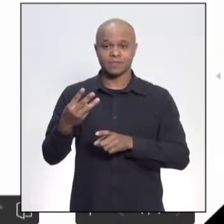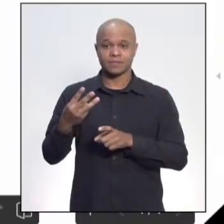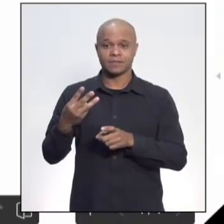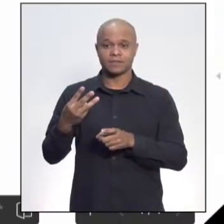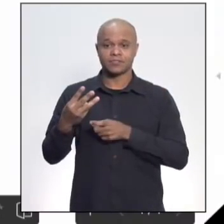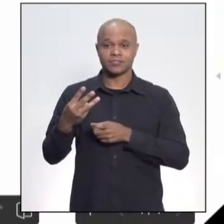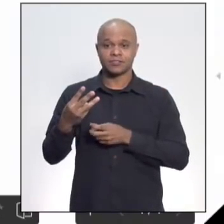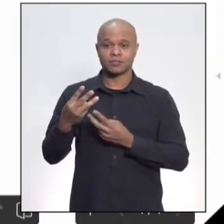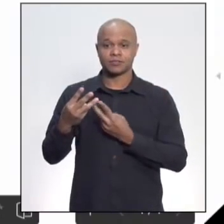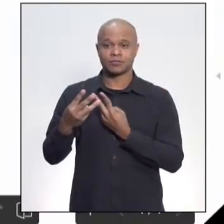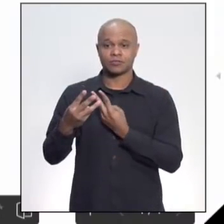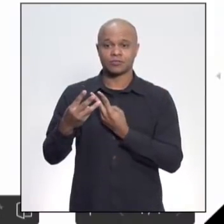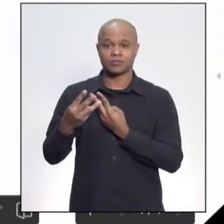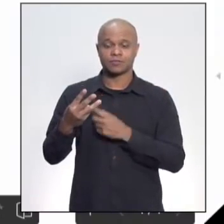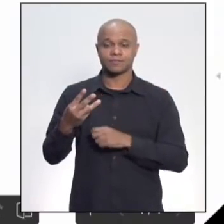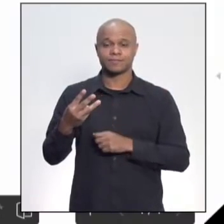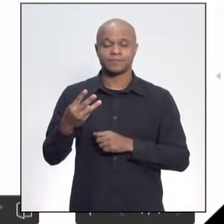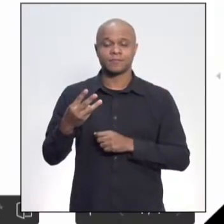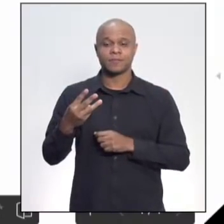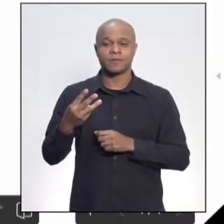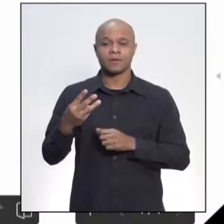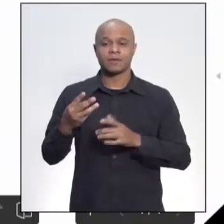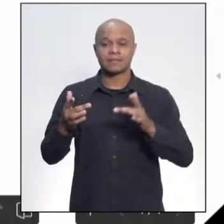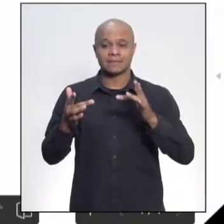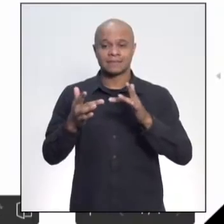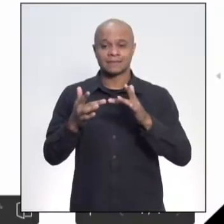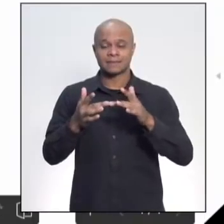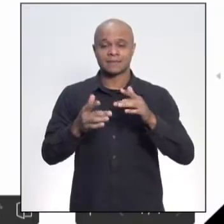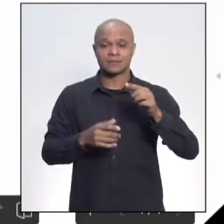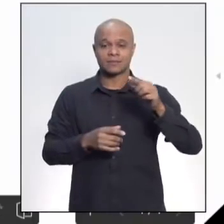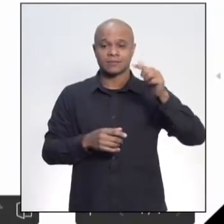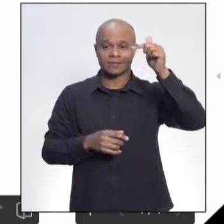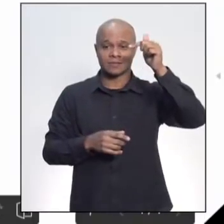x2. E ele está ligado com 7, que é o meu y2.